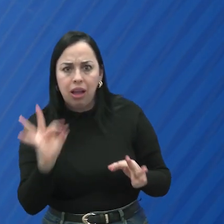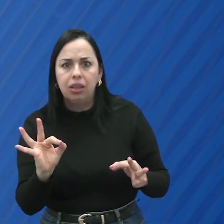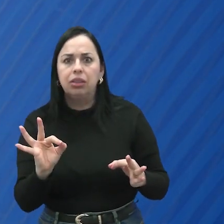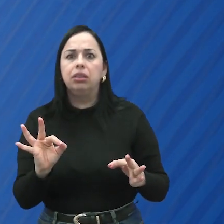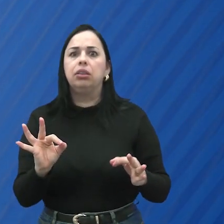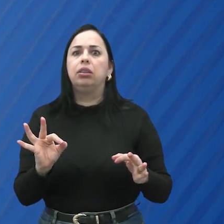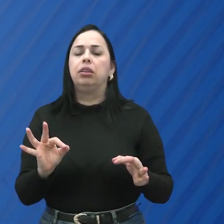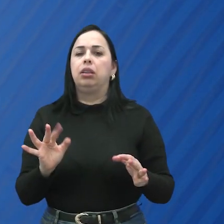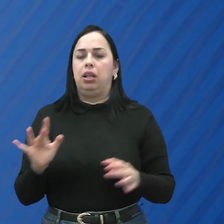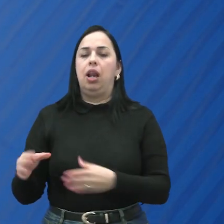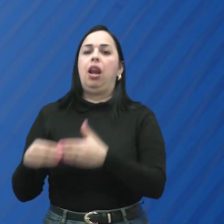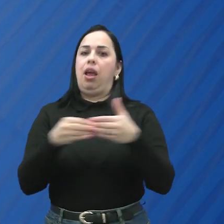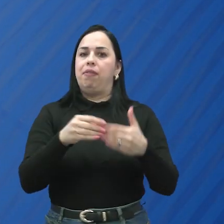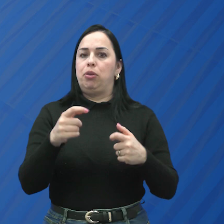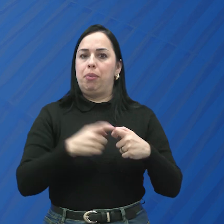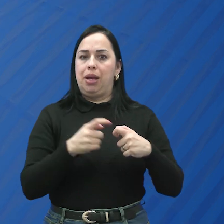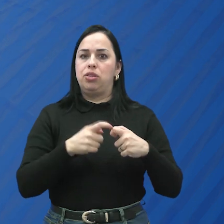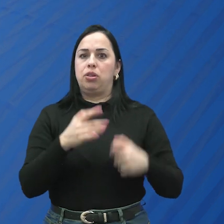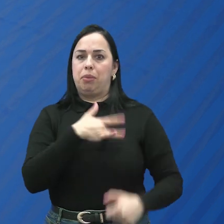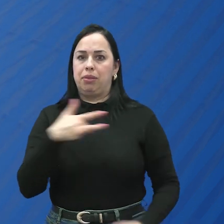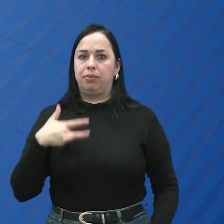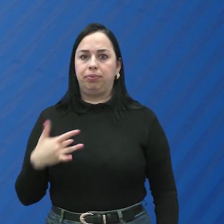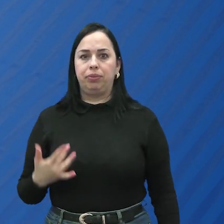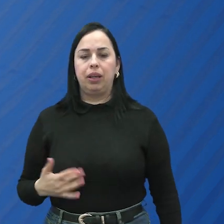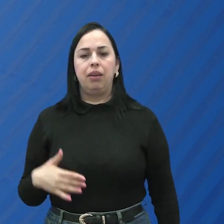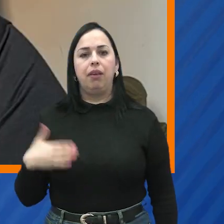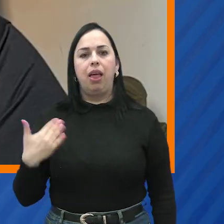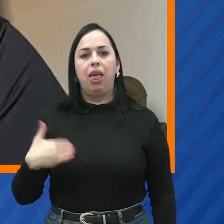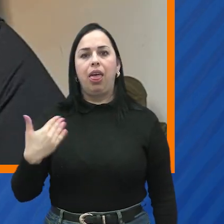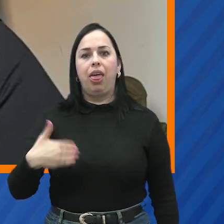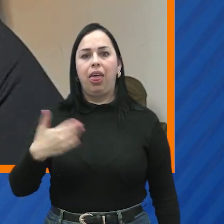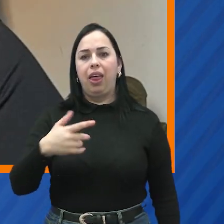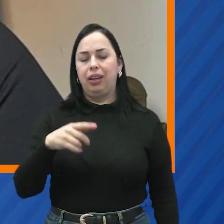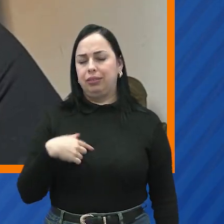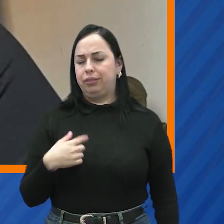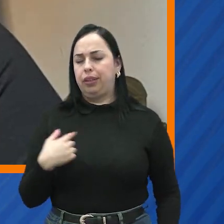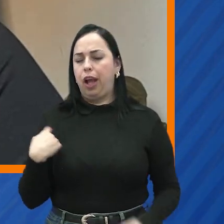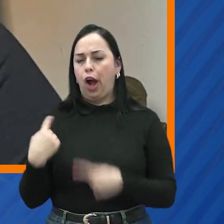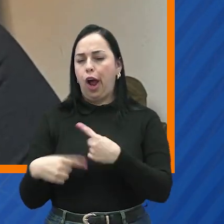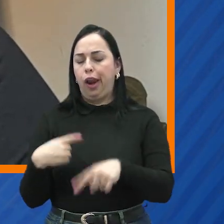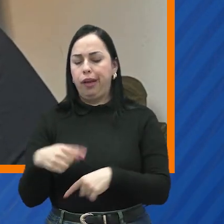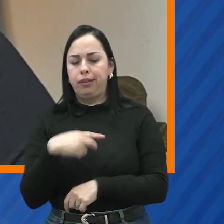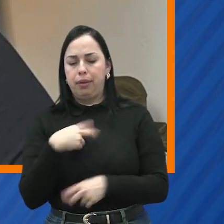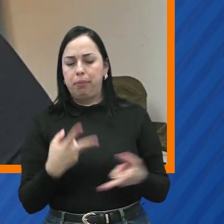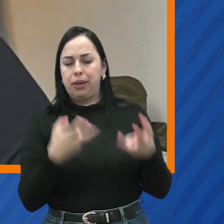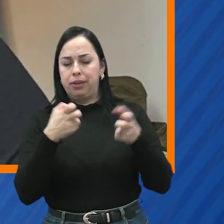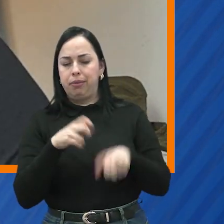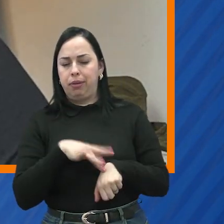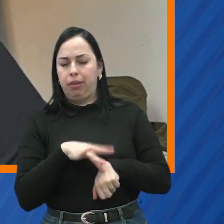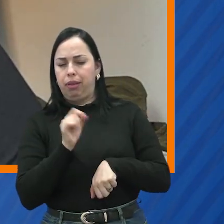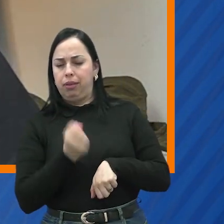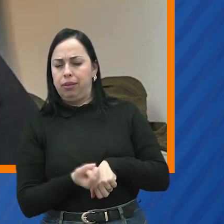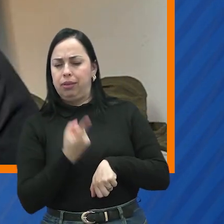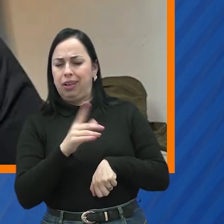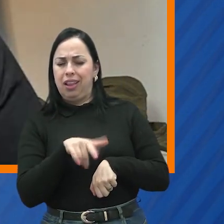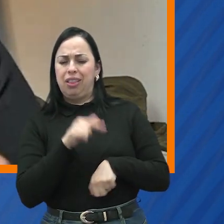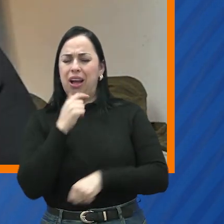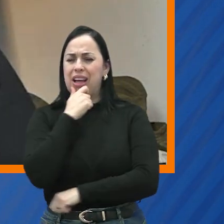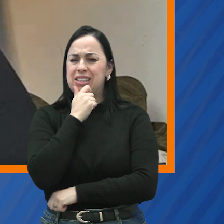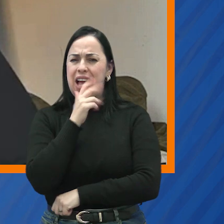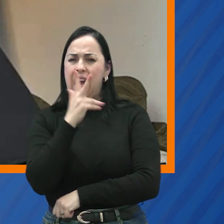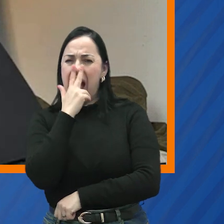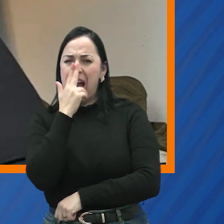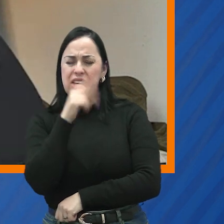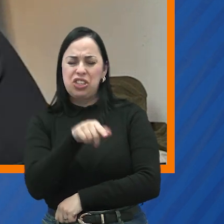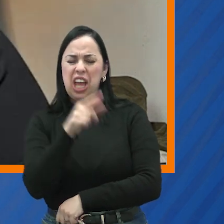alerta, verifiquem o estado de saúde dos filhos. Não deixar passar quando você vê alguma coisa estranha na criança, sabe? O achar